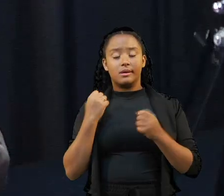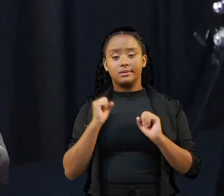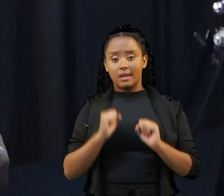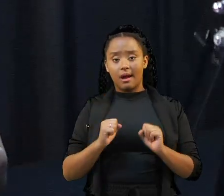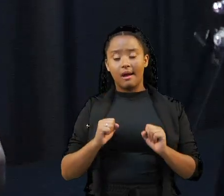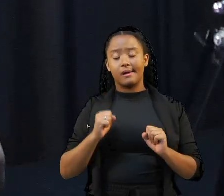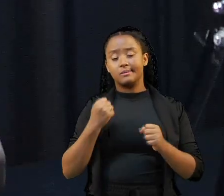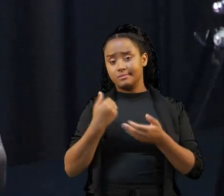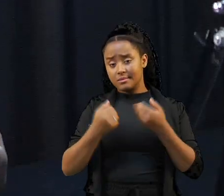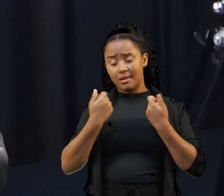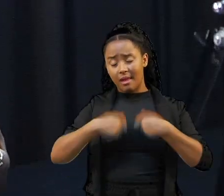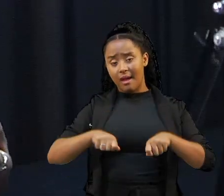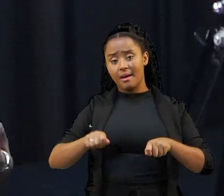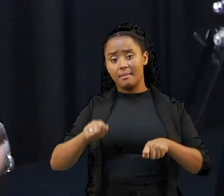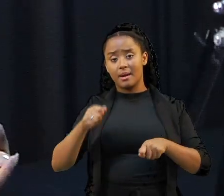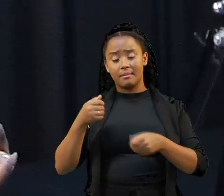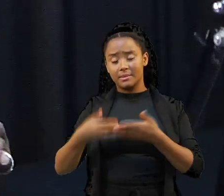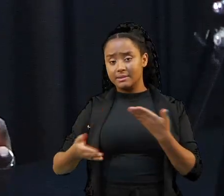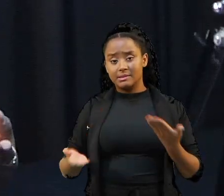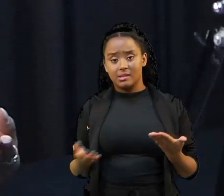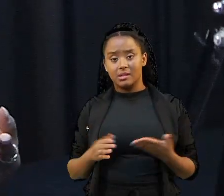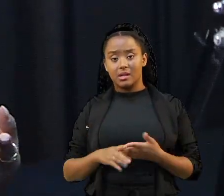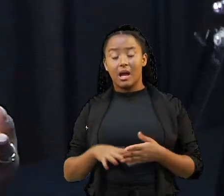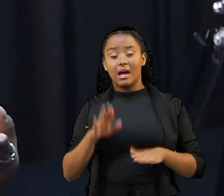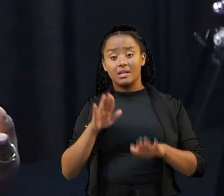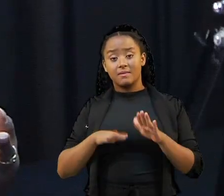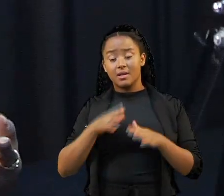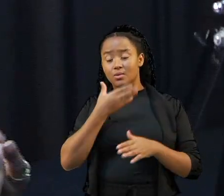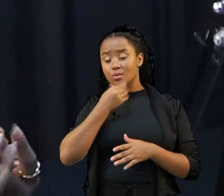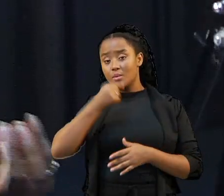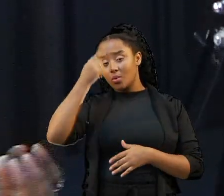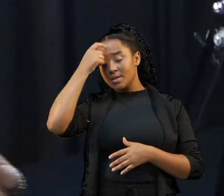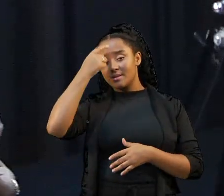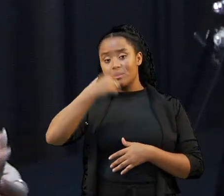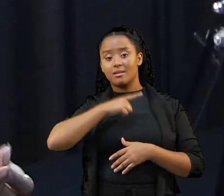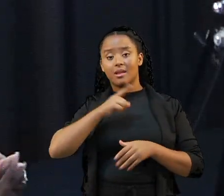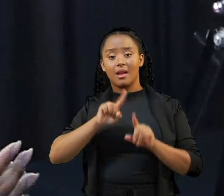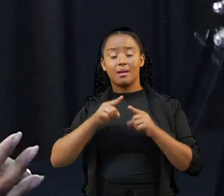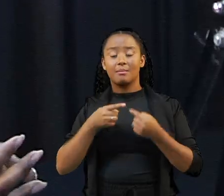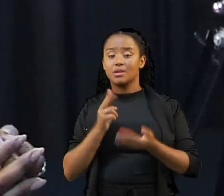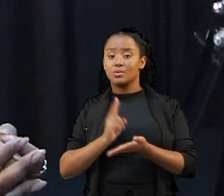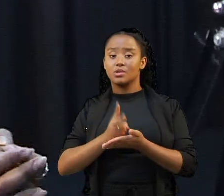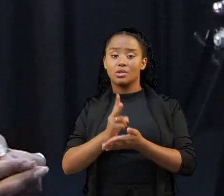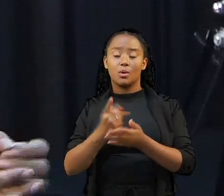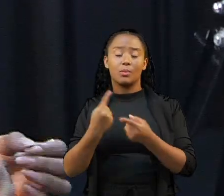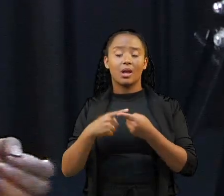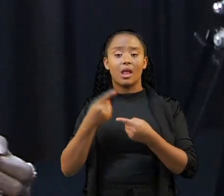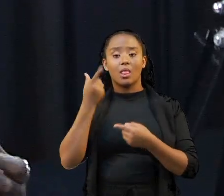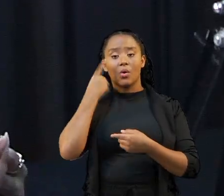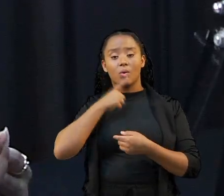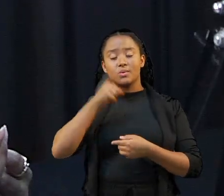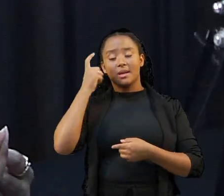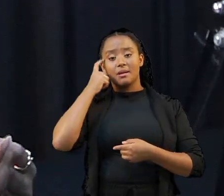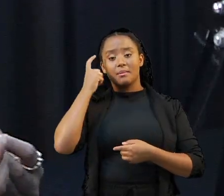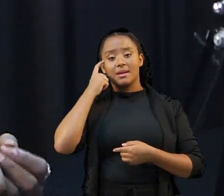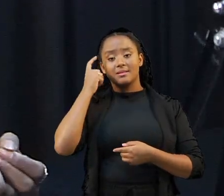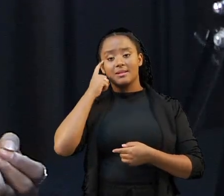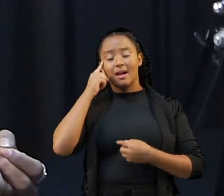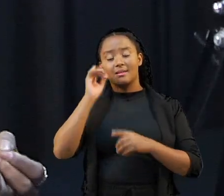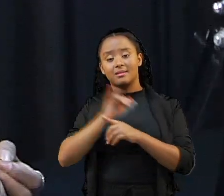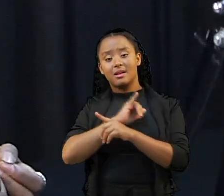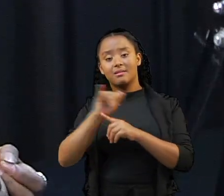pode, na verdade, mesmo consciente disso, continua, não consegue pensar uma alternativa de como